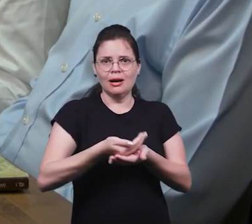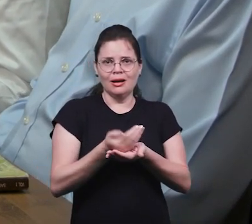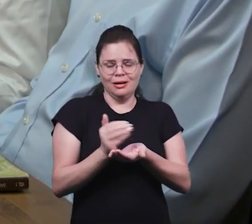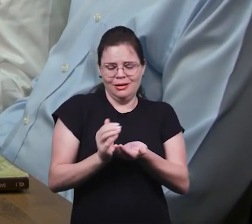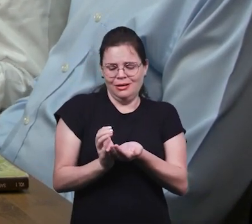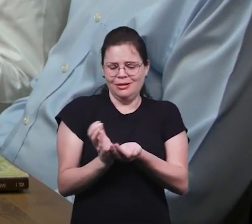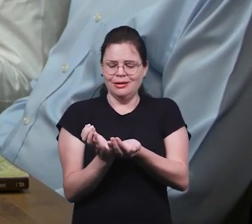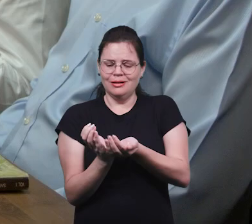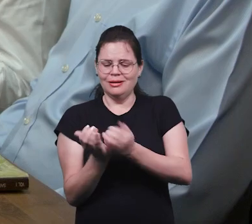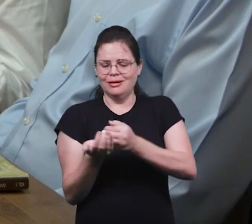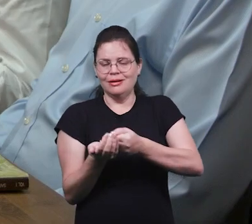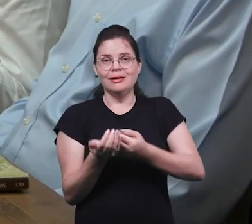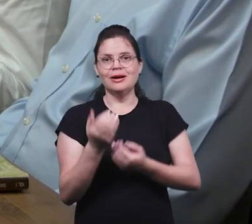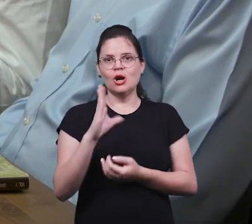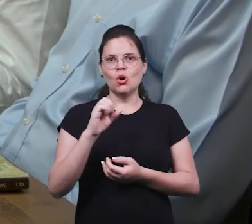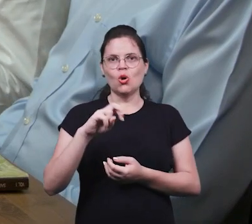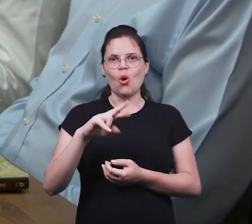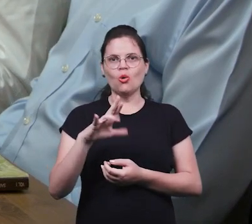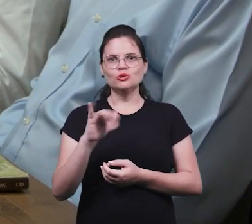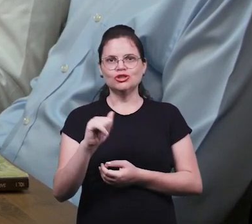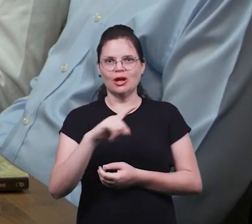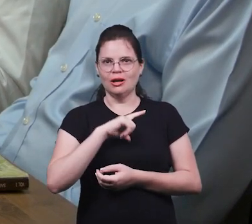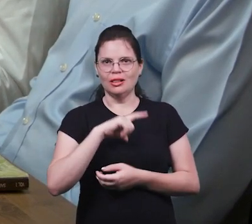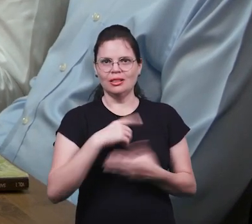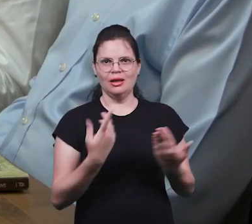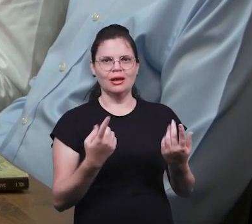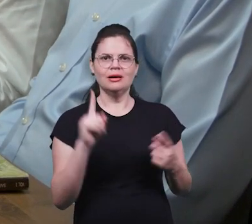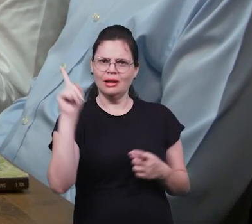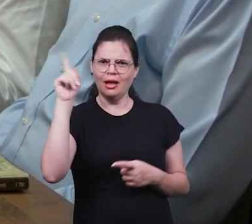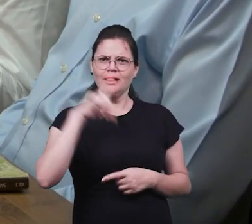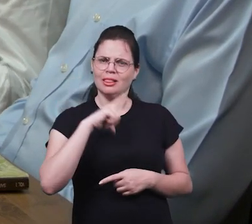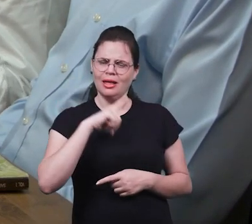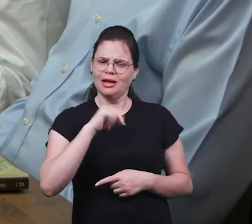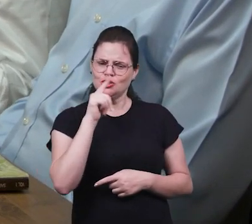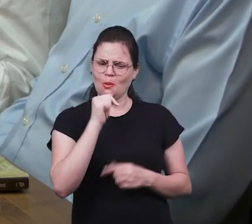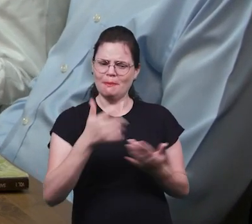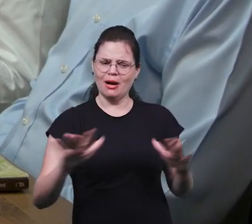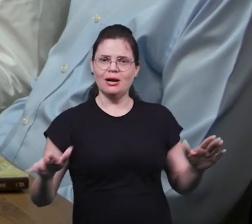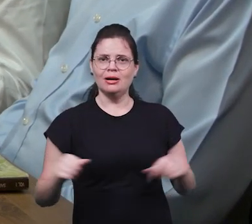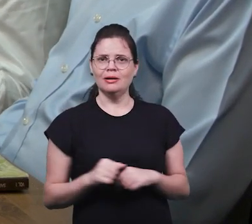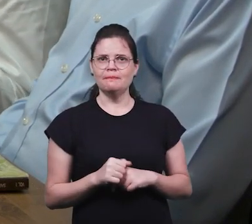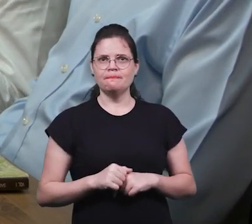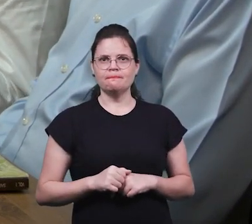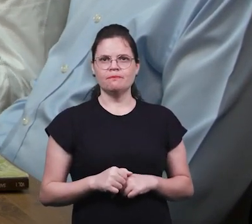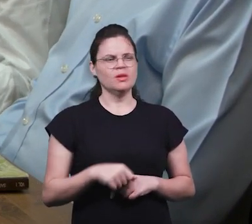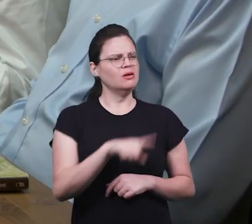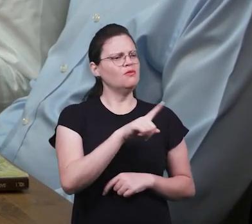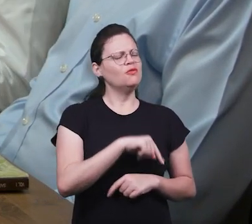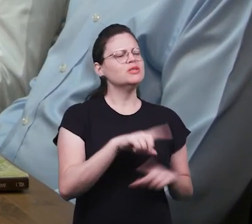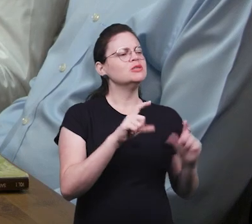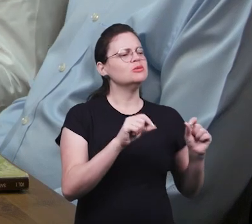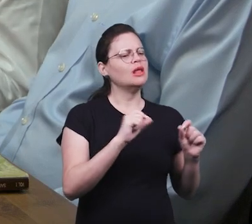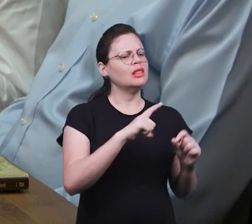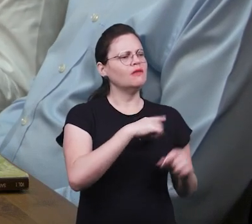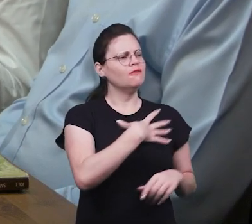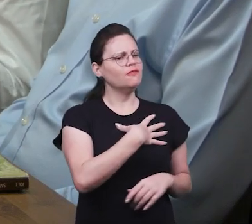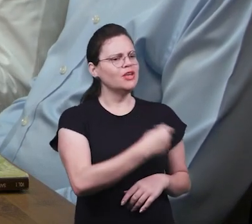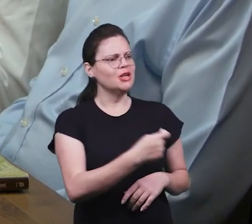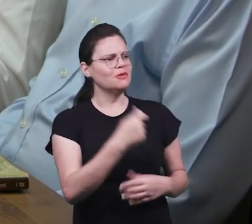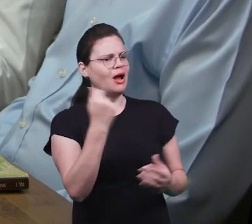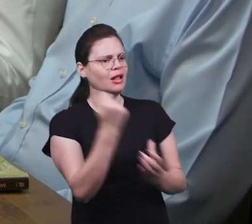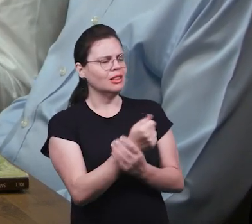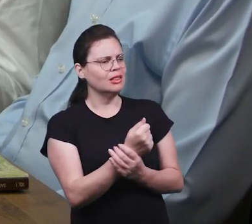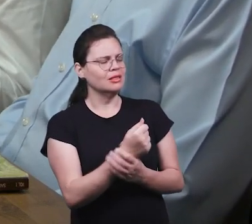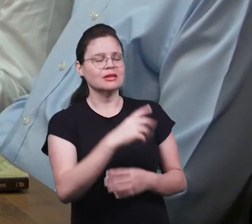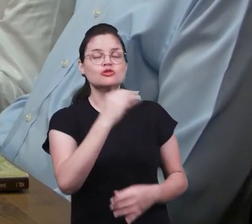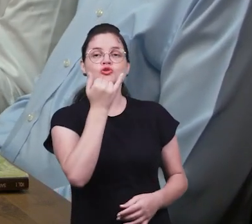podem perguntar também, vocês passaram por Adão, ali pelos filhos de Adão, e não discutiram com quem que eles casaram, com quem, se